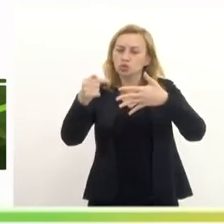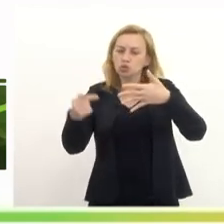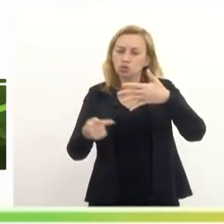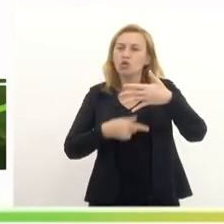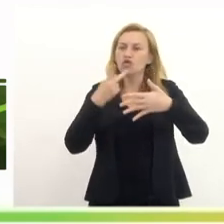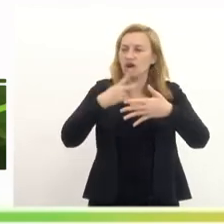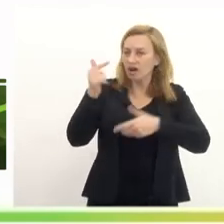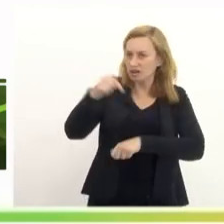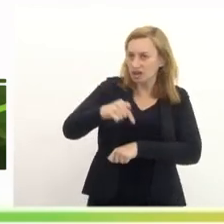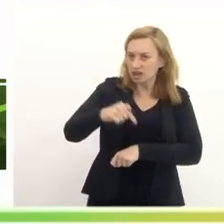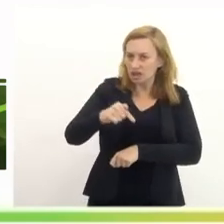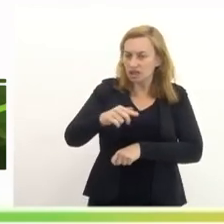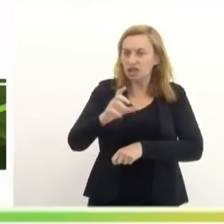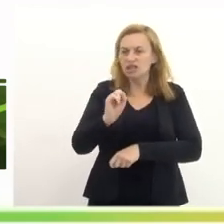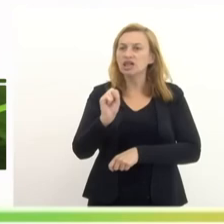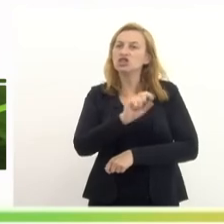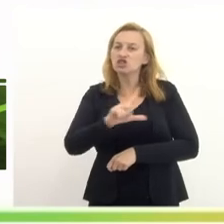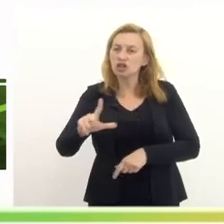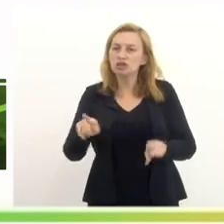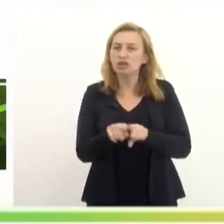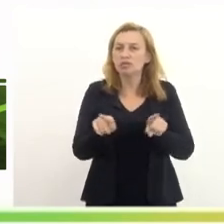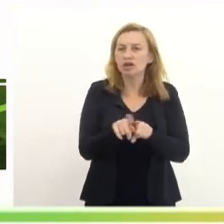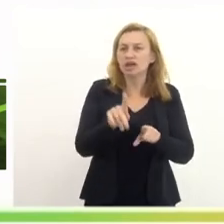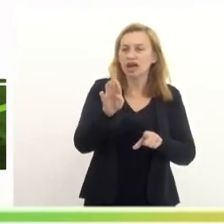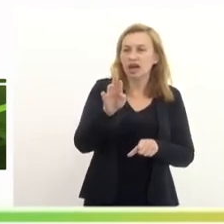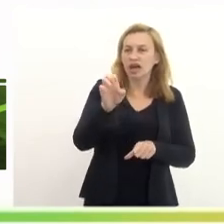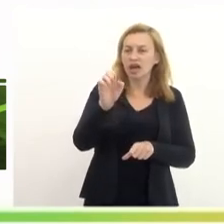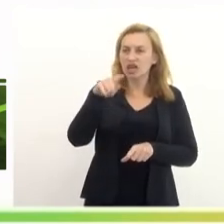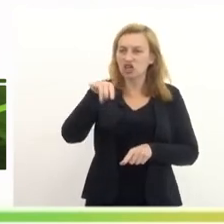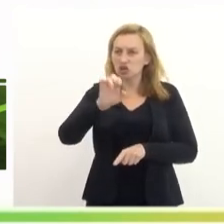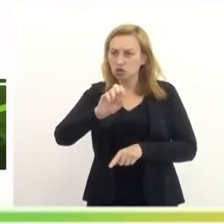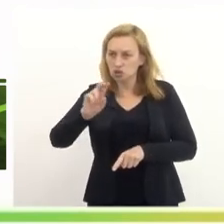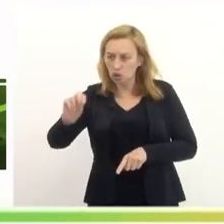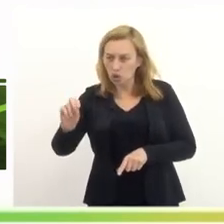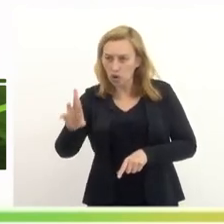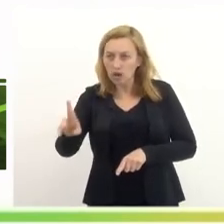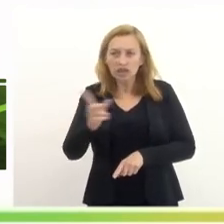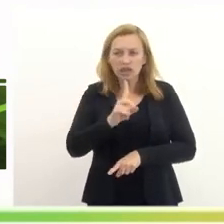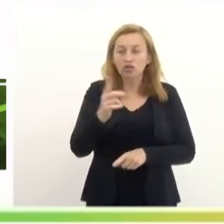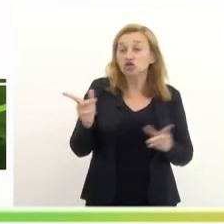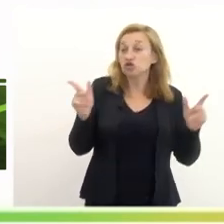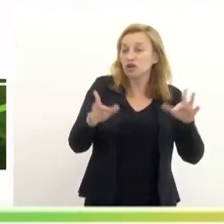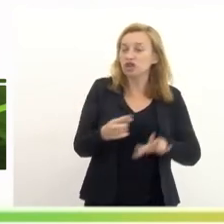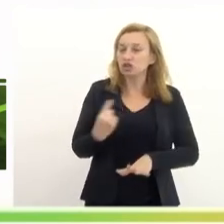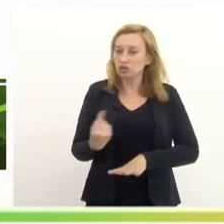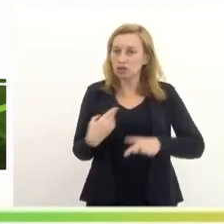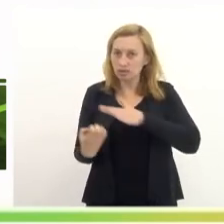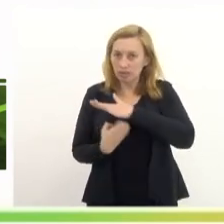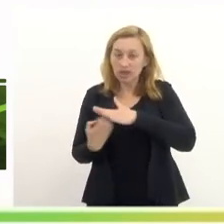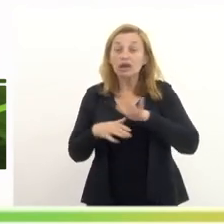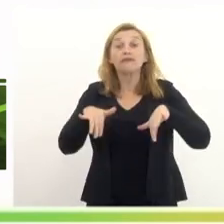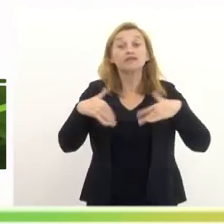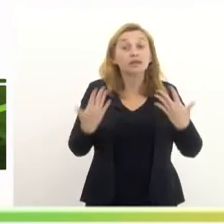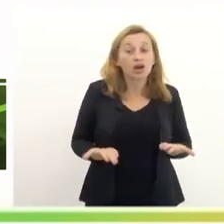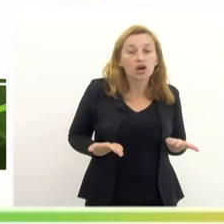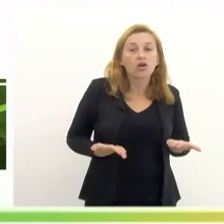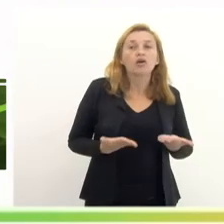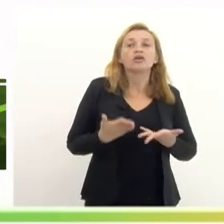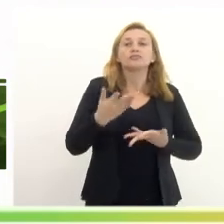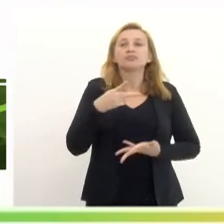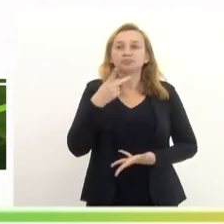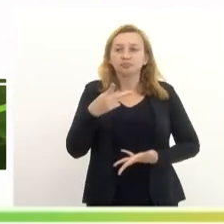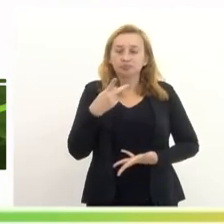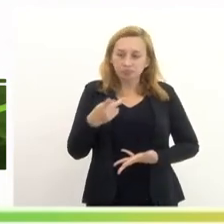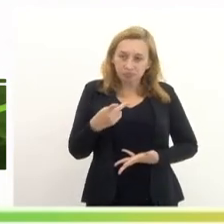aqui da Shell e da Equinor não são diferentes na nossa empresa. Então, é levado em